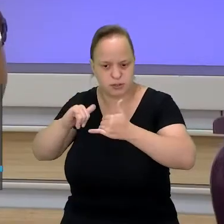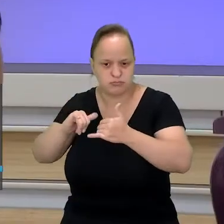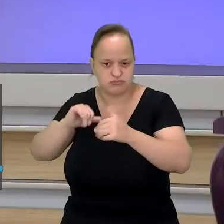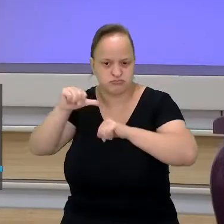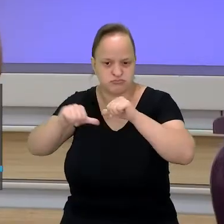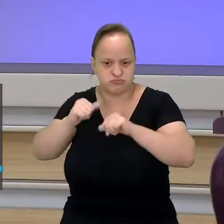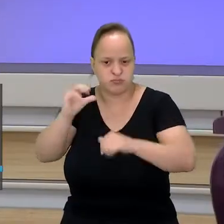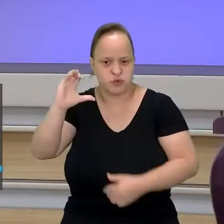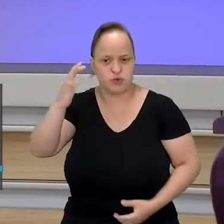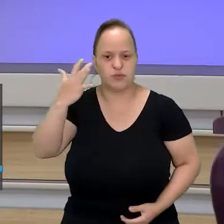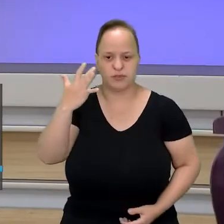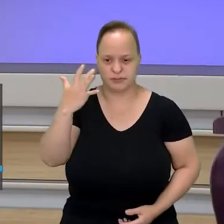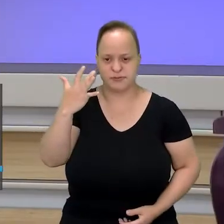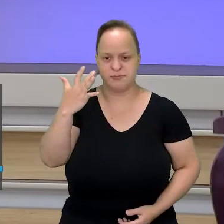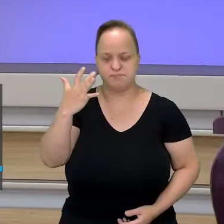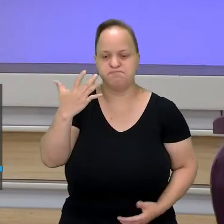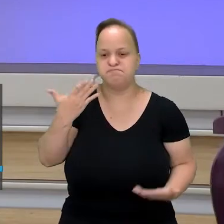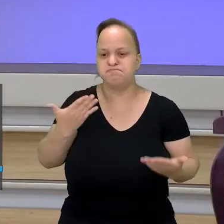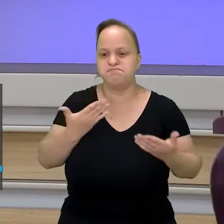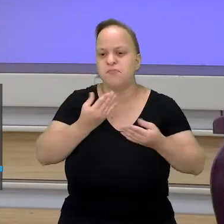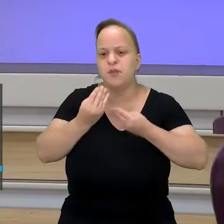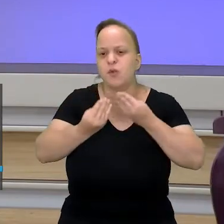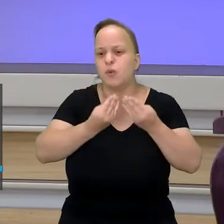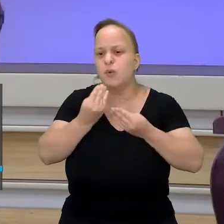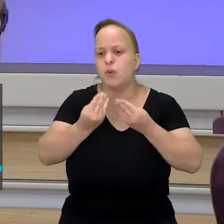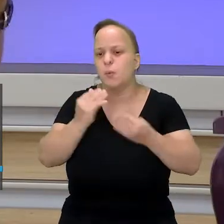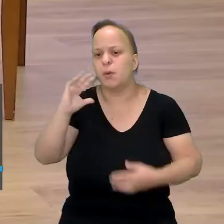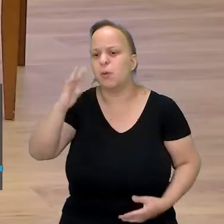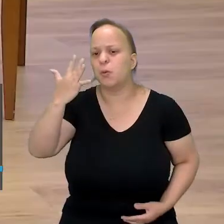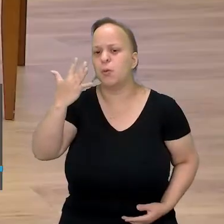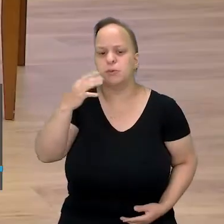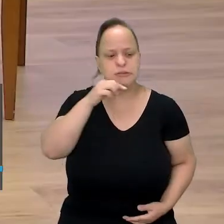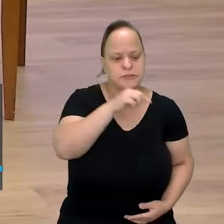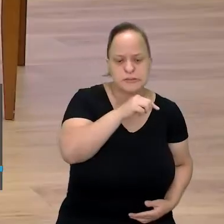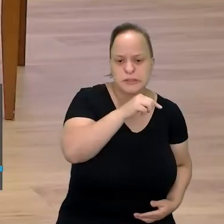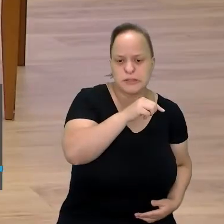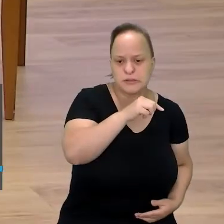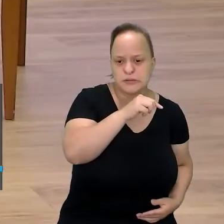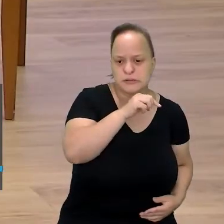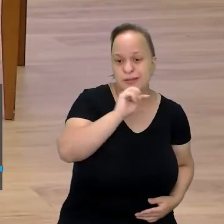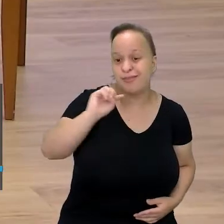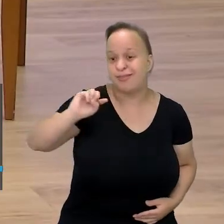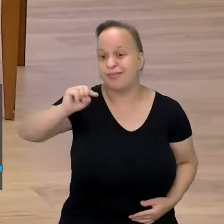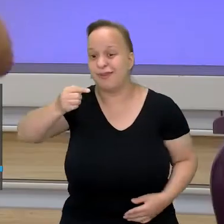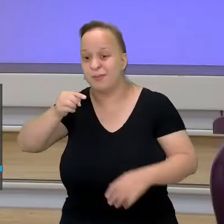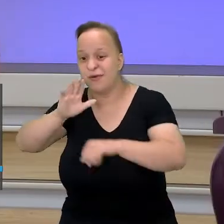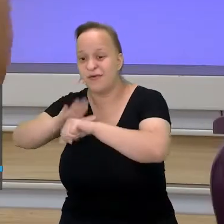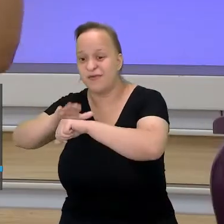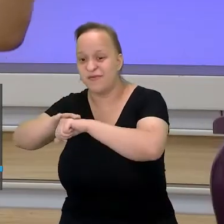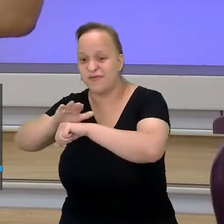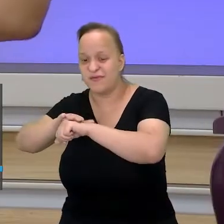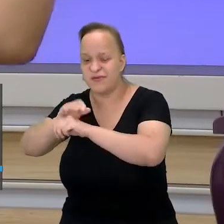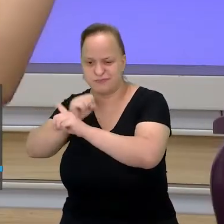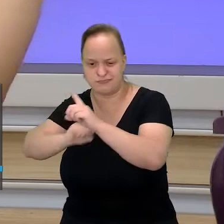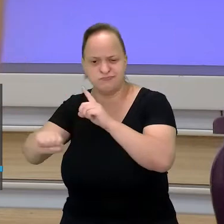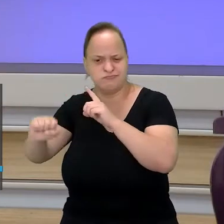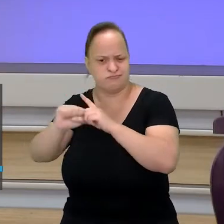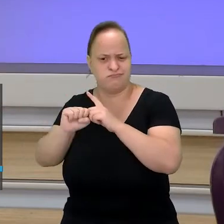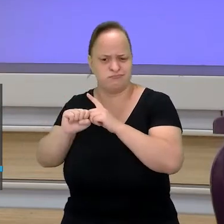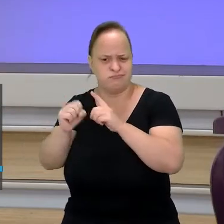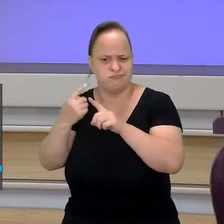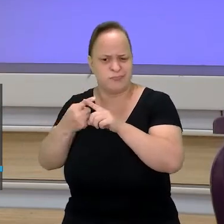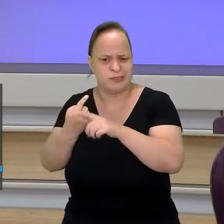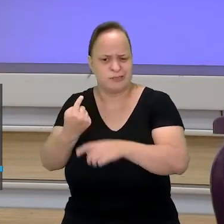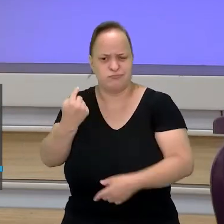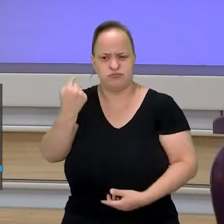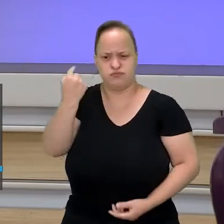que essas transformações químicas levaram a práticas sociais né? Se a gente for ver, acho que lá desde o, sei